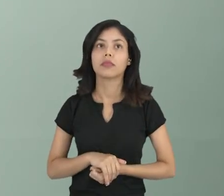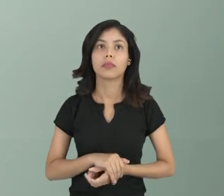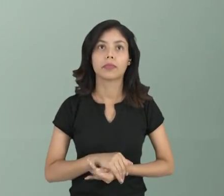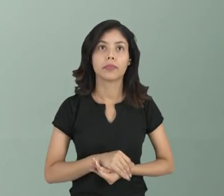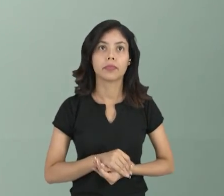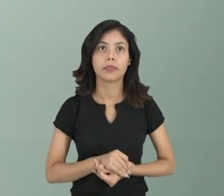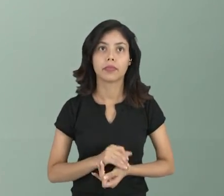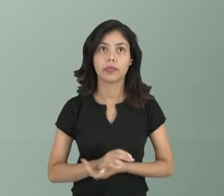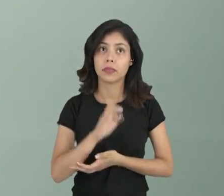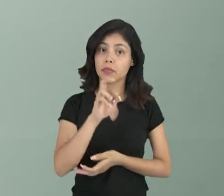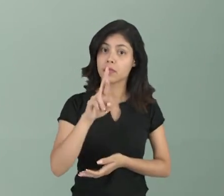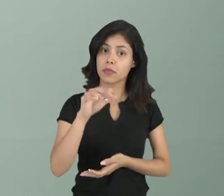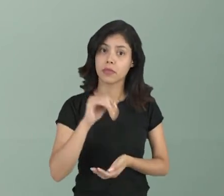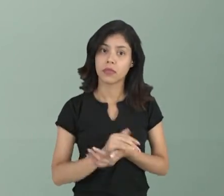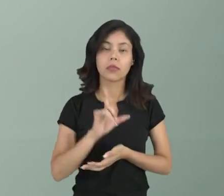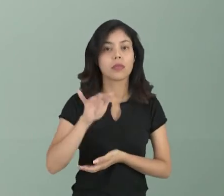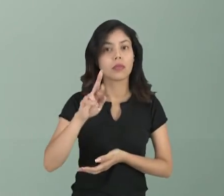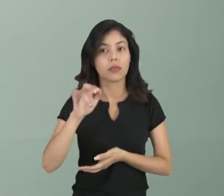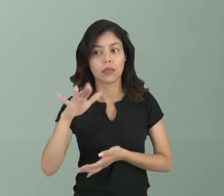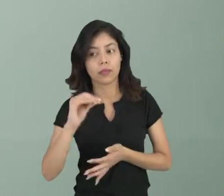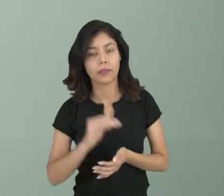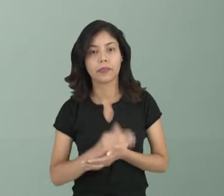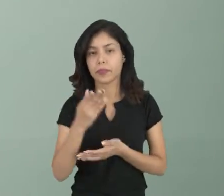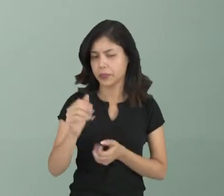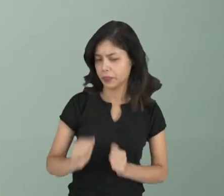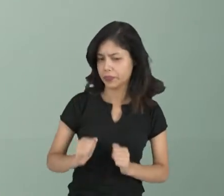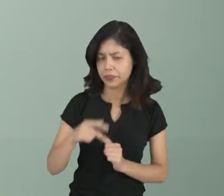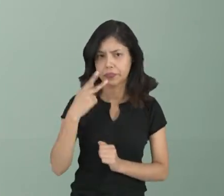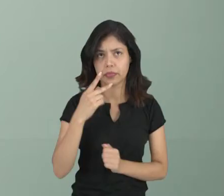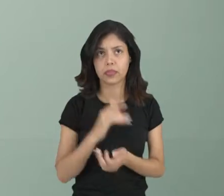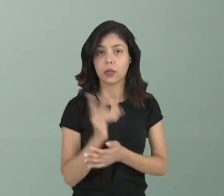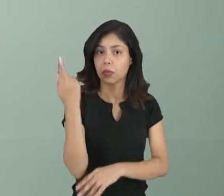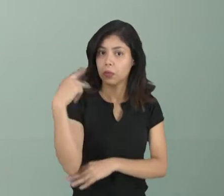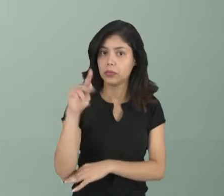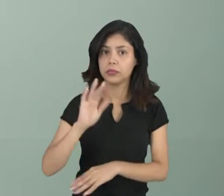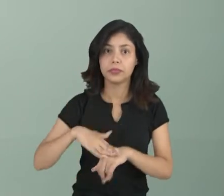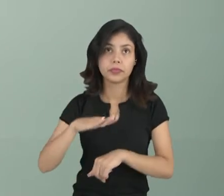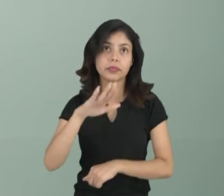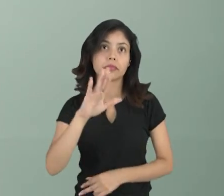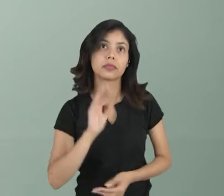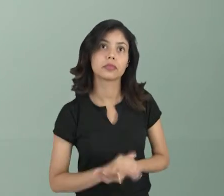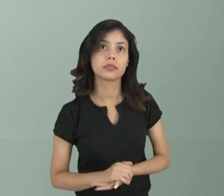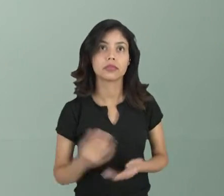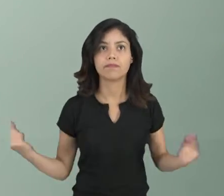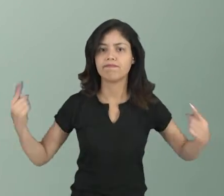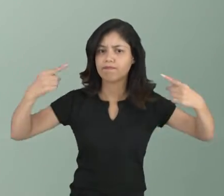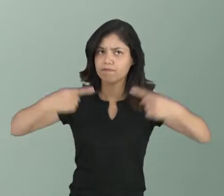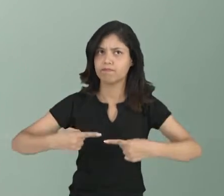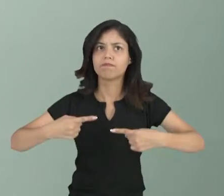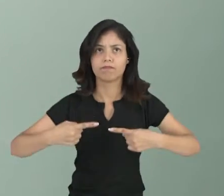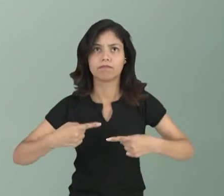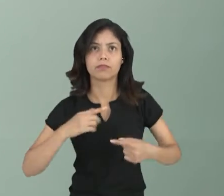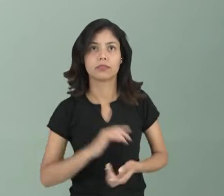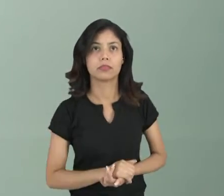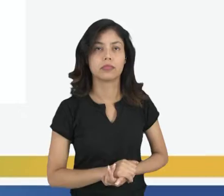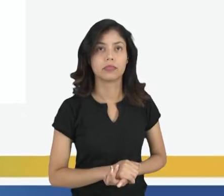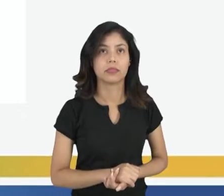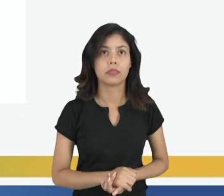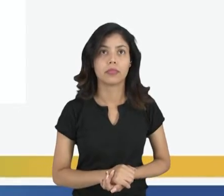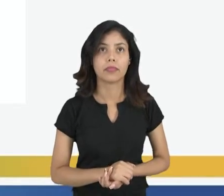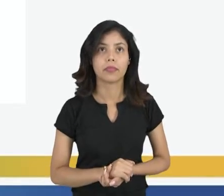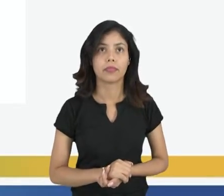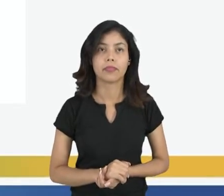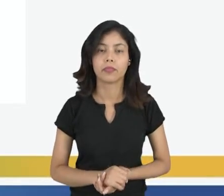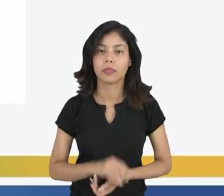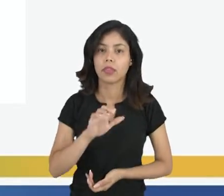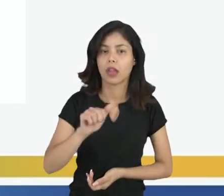a era clássica, né, que a gente pode falar, que é o período de mais tensão, né? Dessas tensões aí,